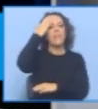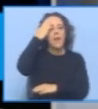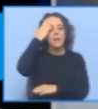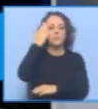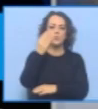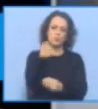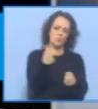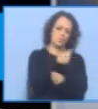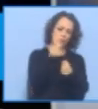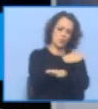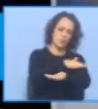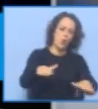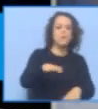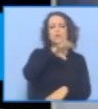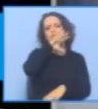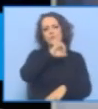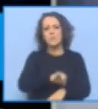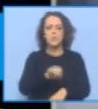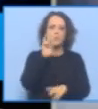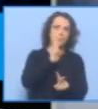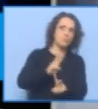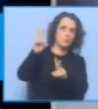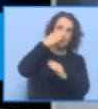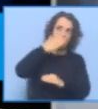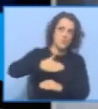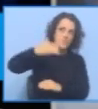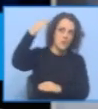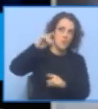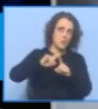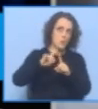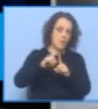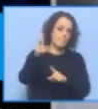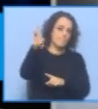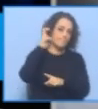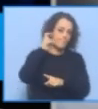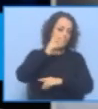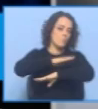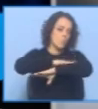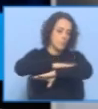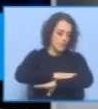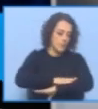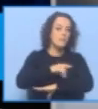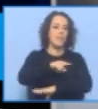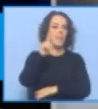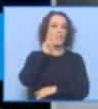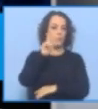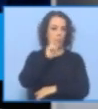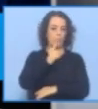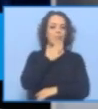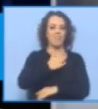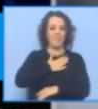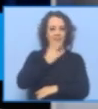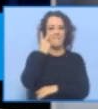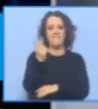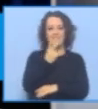mais velho, o voto, a obediência, o escutar, o pôr-se à escuta do outro, é de facto importante para a nossa vida.